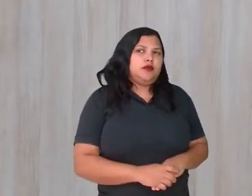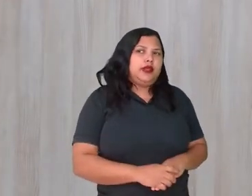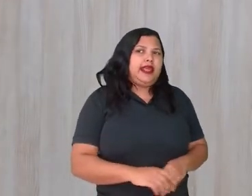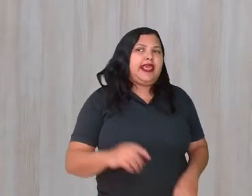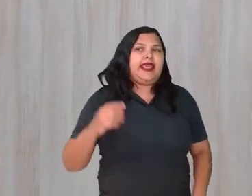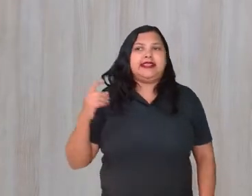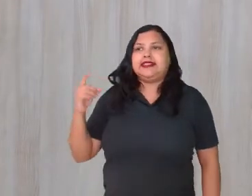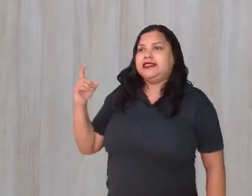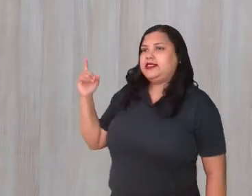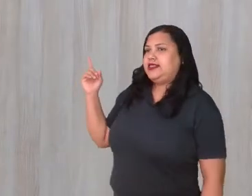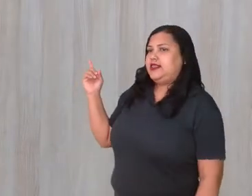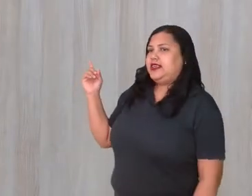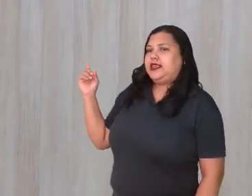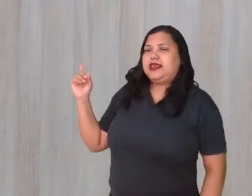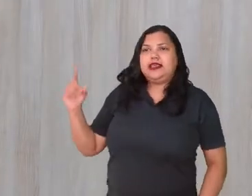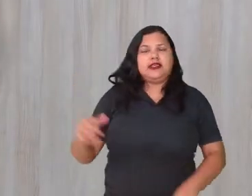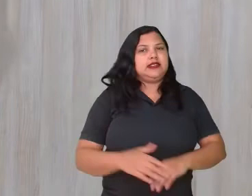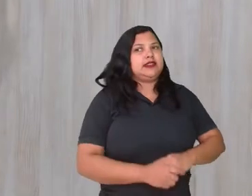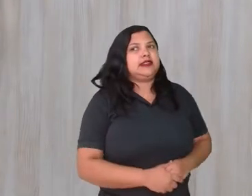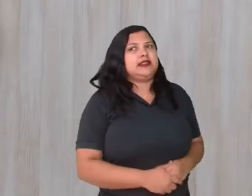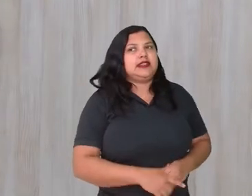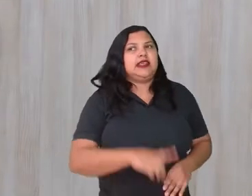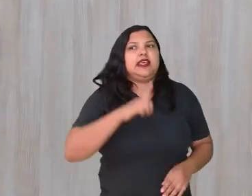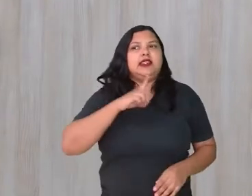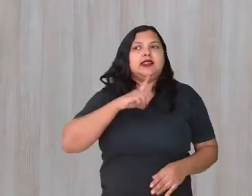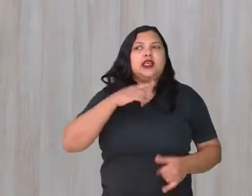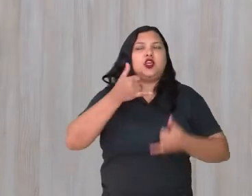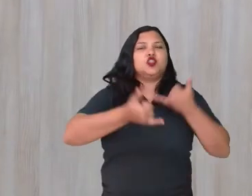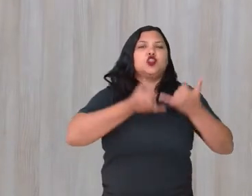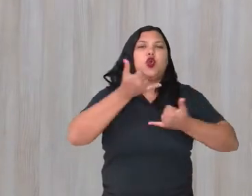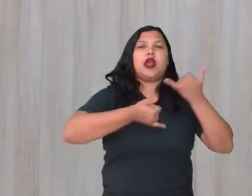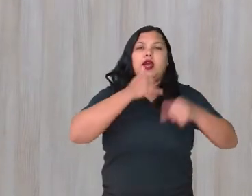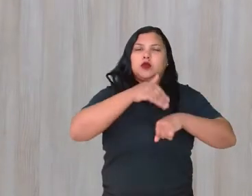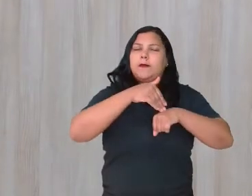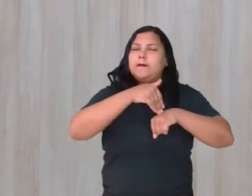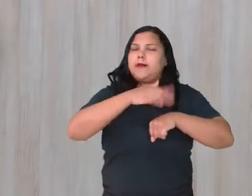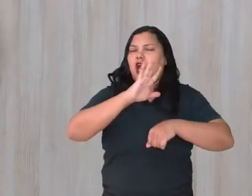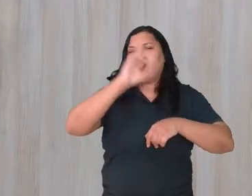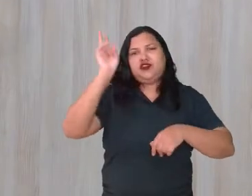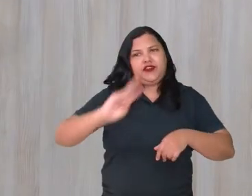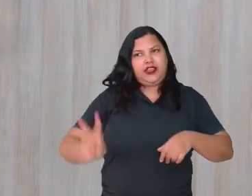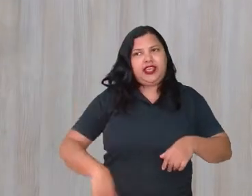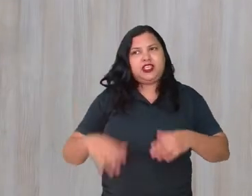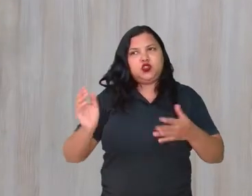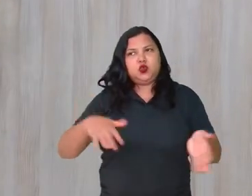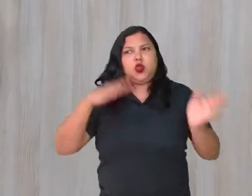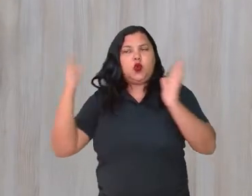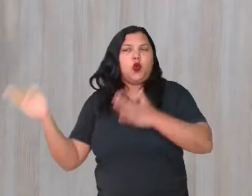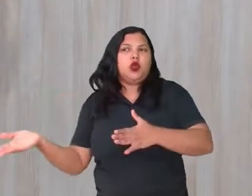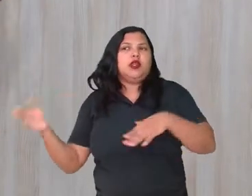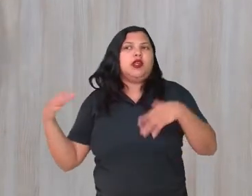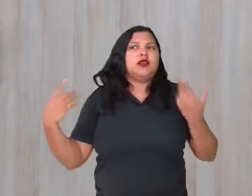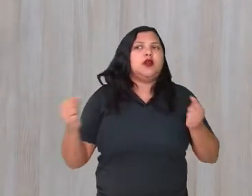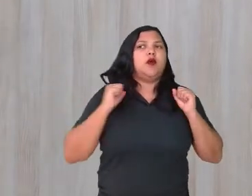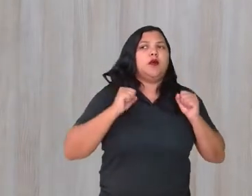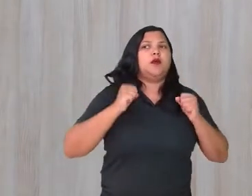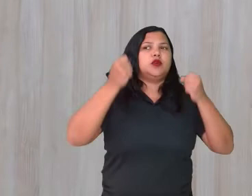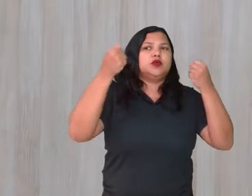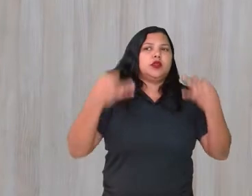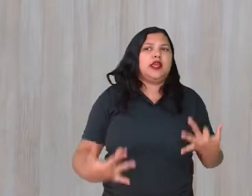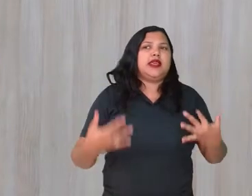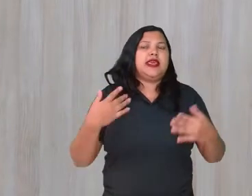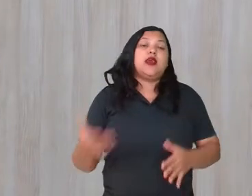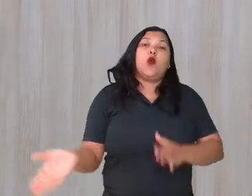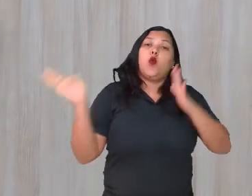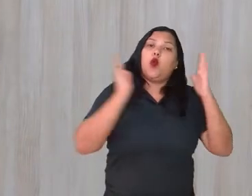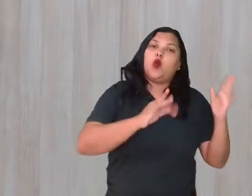supor que esse daqui, ele tenha jogado muito mais vezes esse jogo do que esse daqui, então a gente poderia dizer que esse